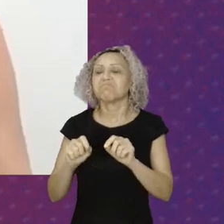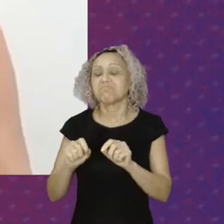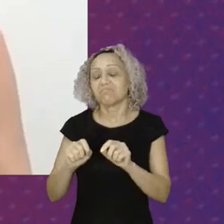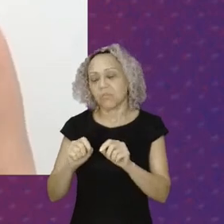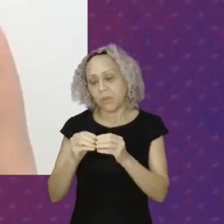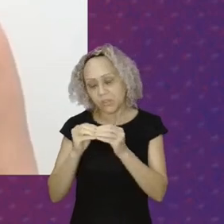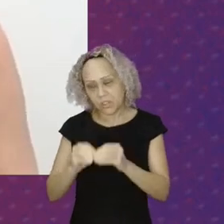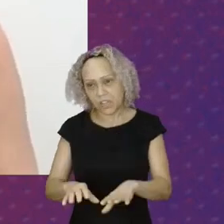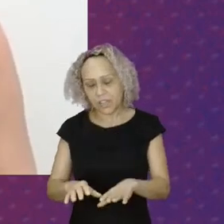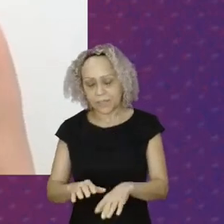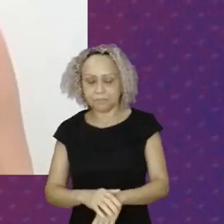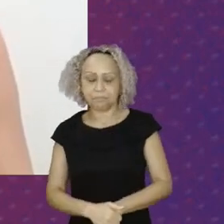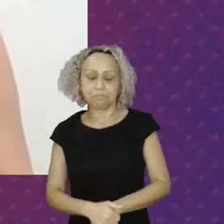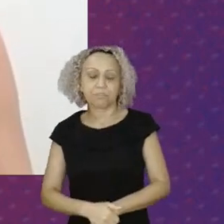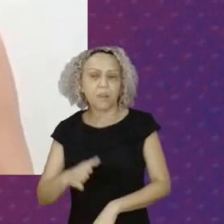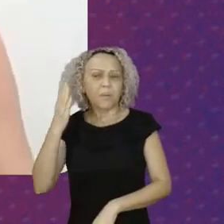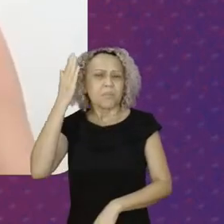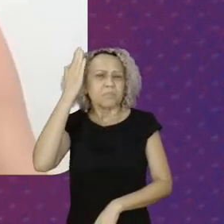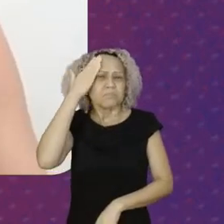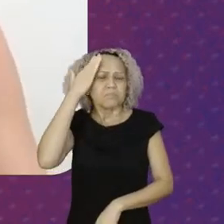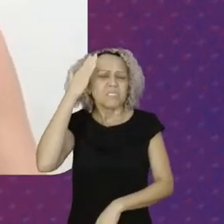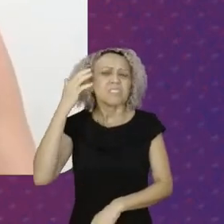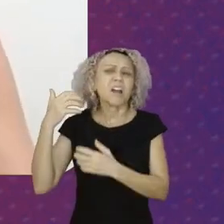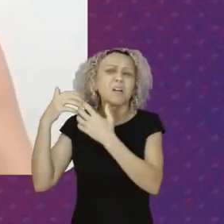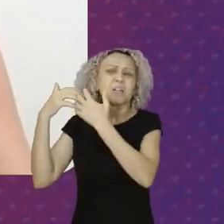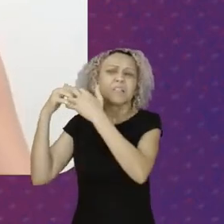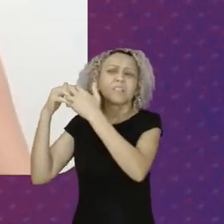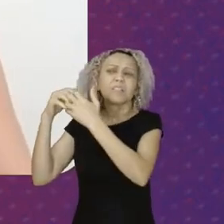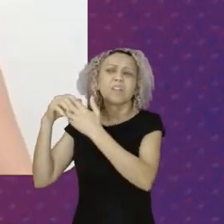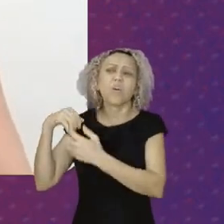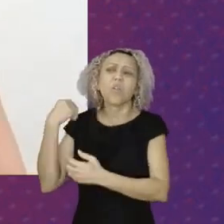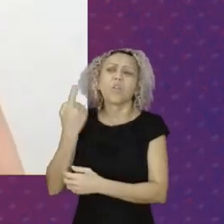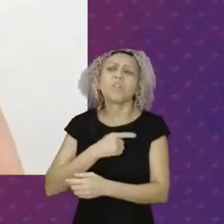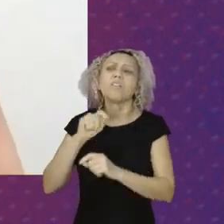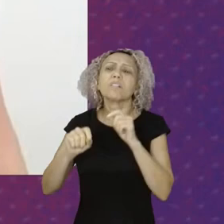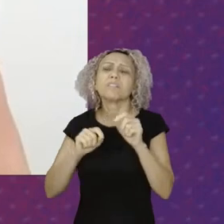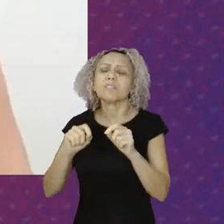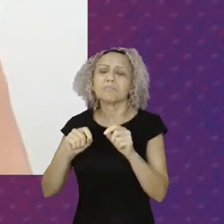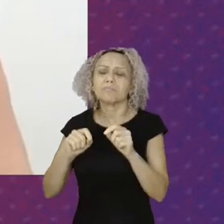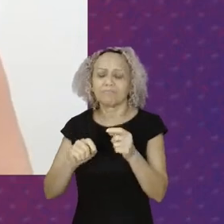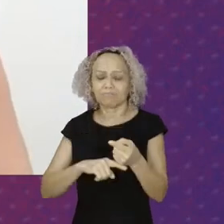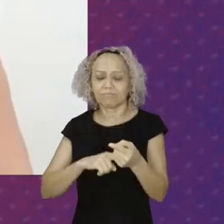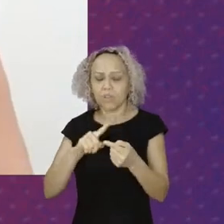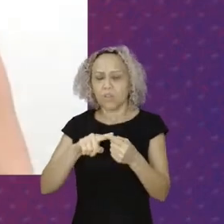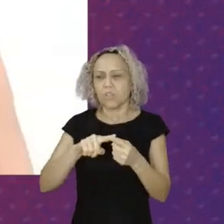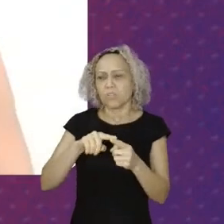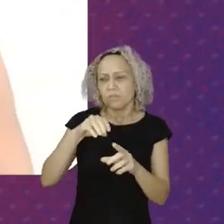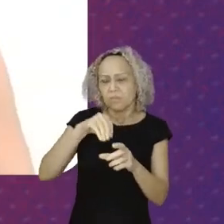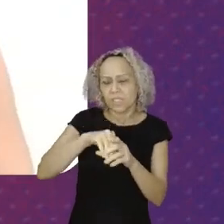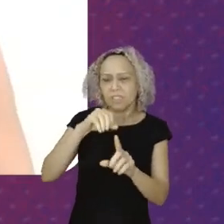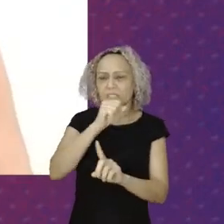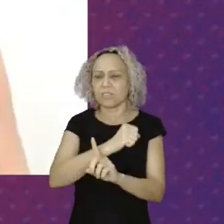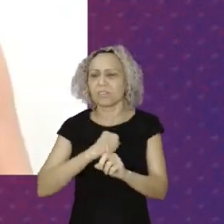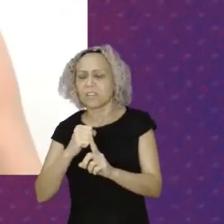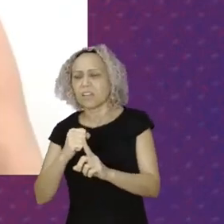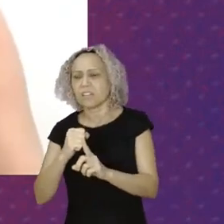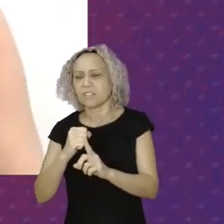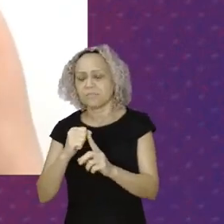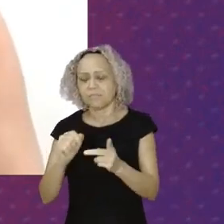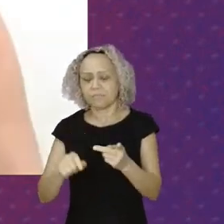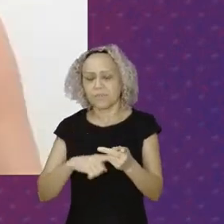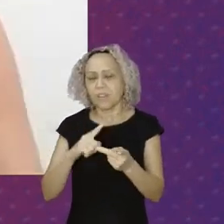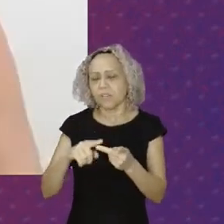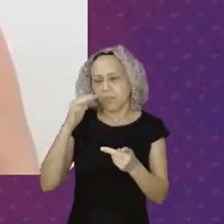nós, historicamente falando, socialmente falando, antropologicamente falando, nós